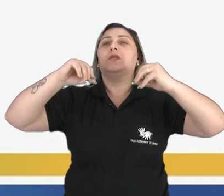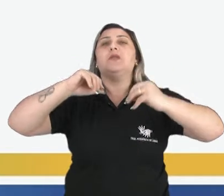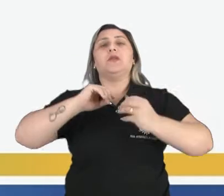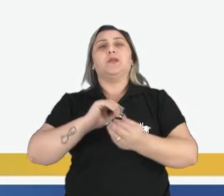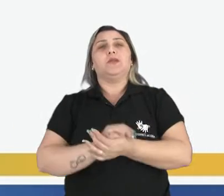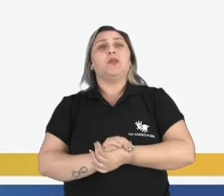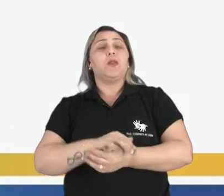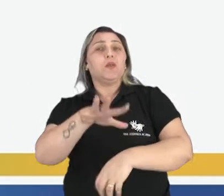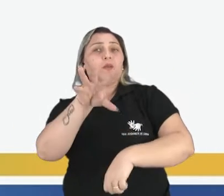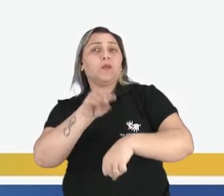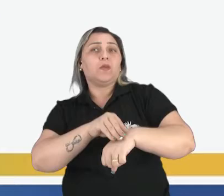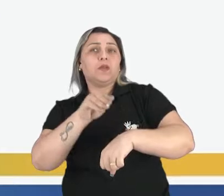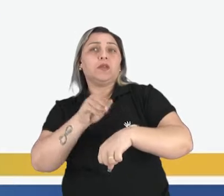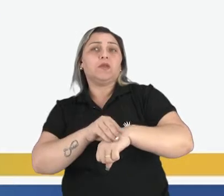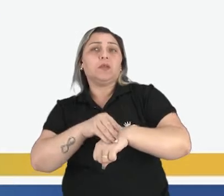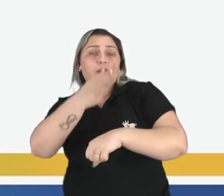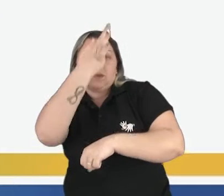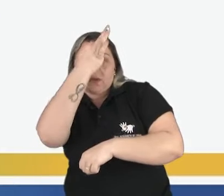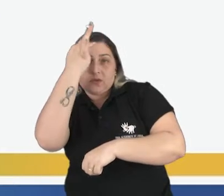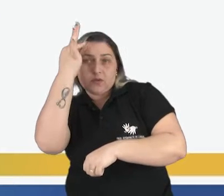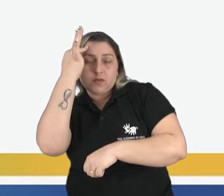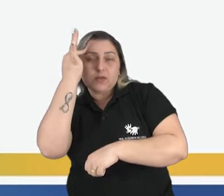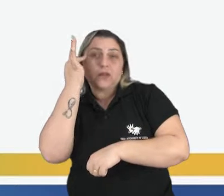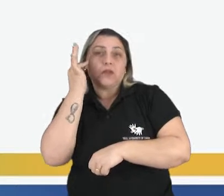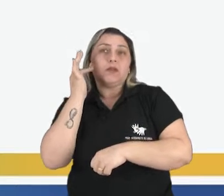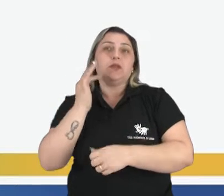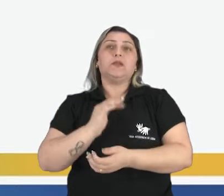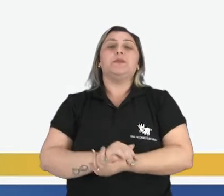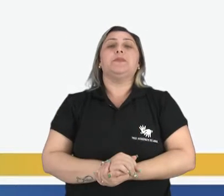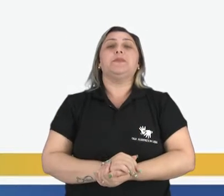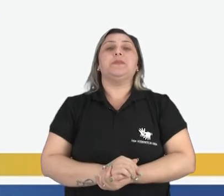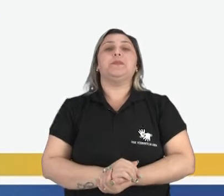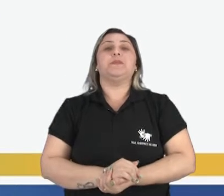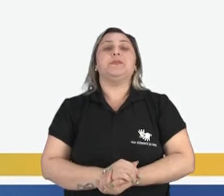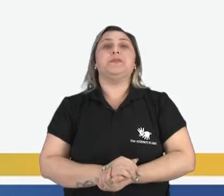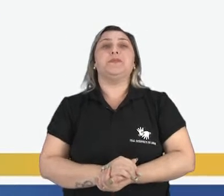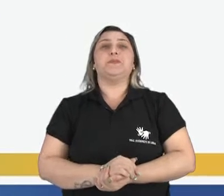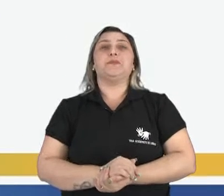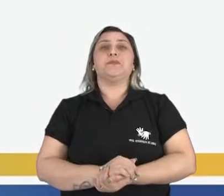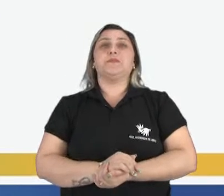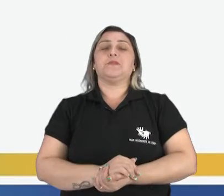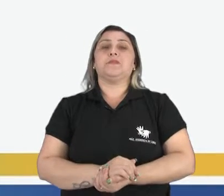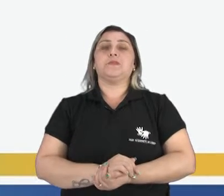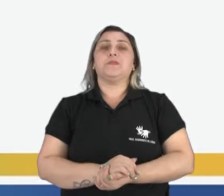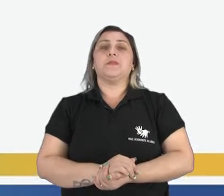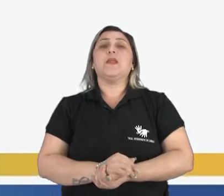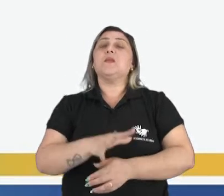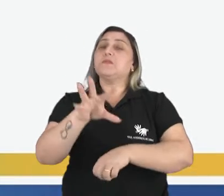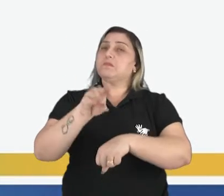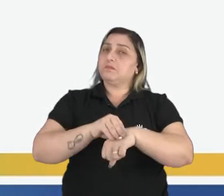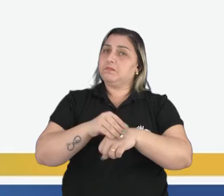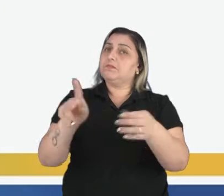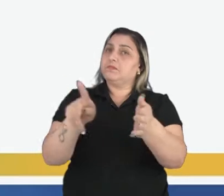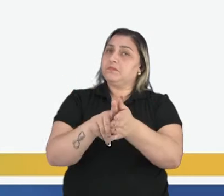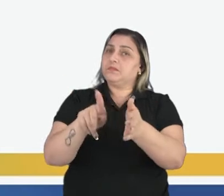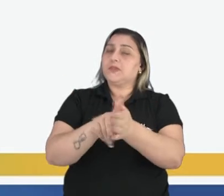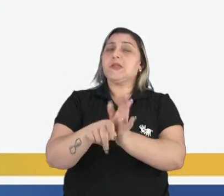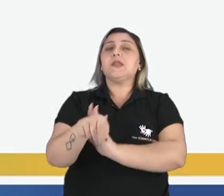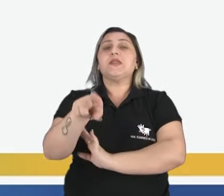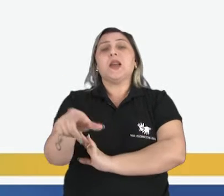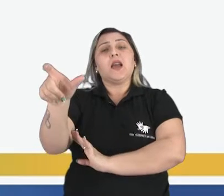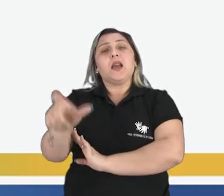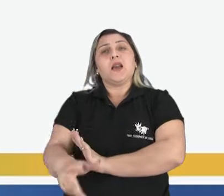metafísico. E o conhecimento filosófico, né? A filosofia é um ramo do conhecimento. Quem